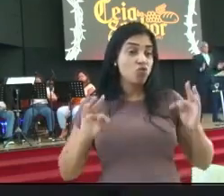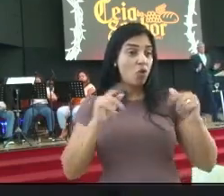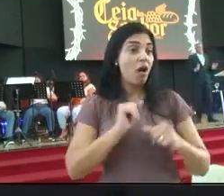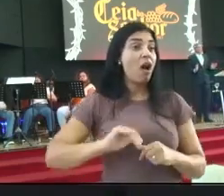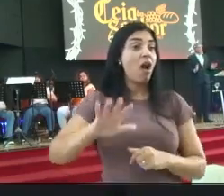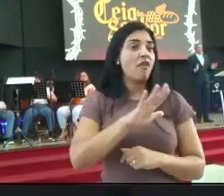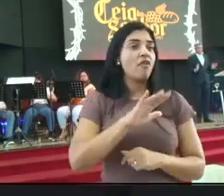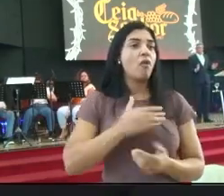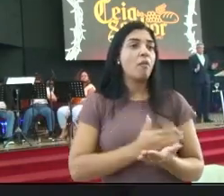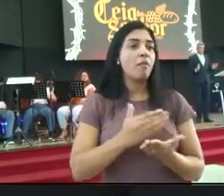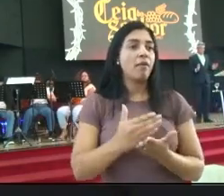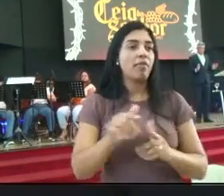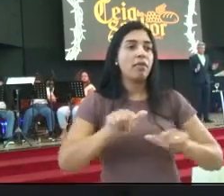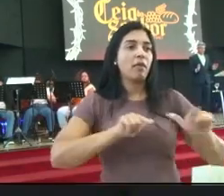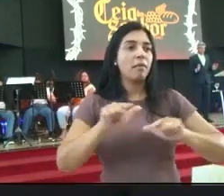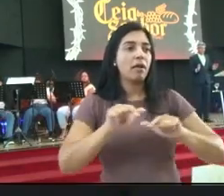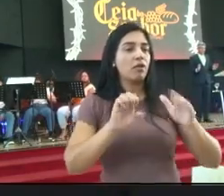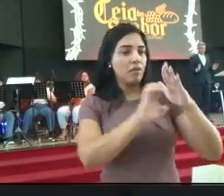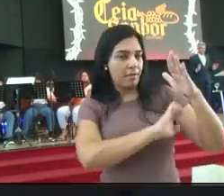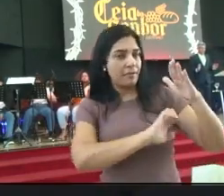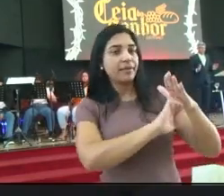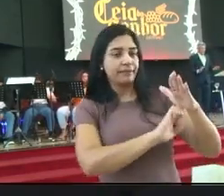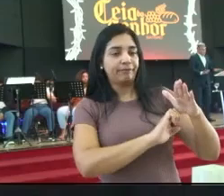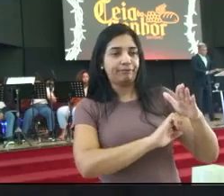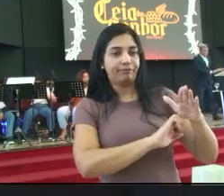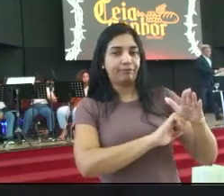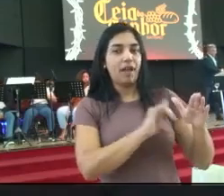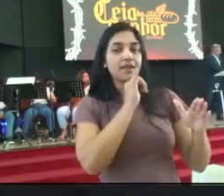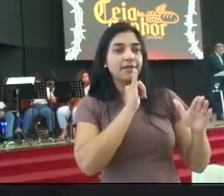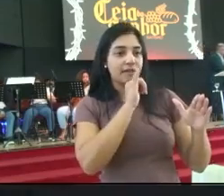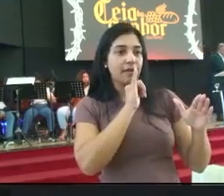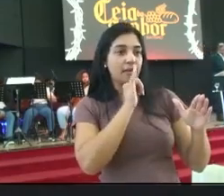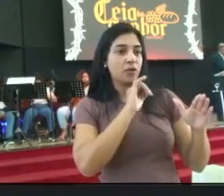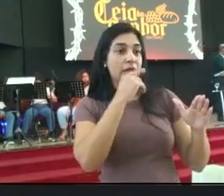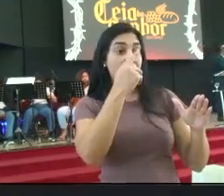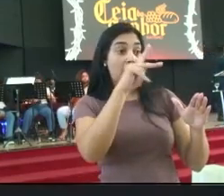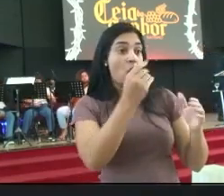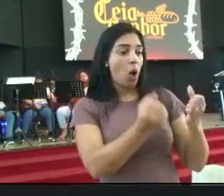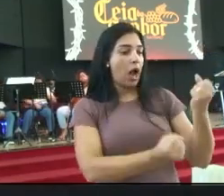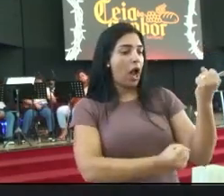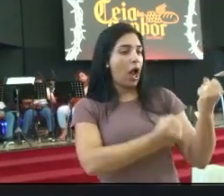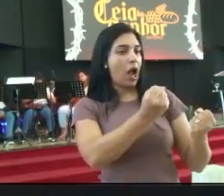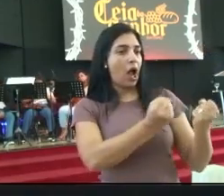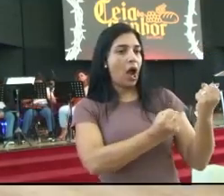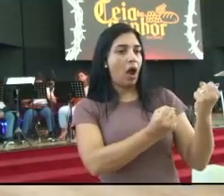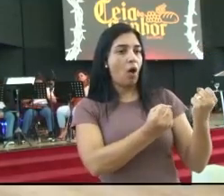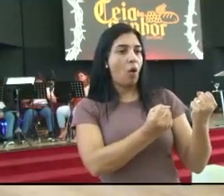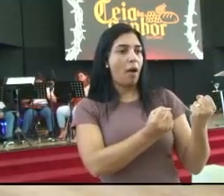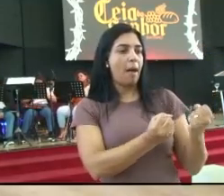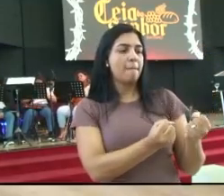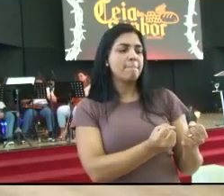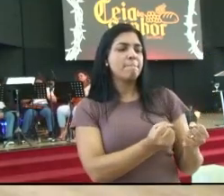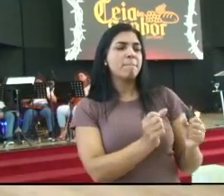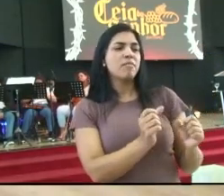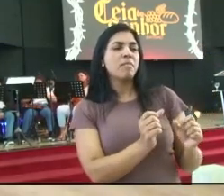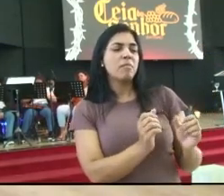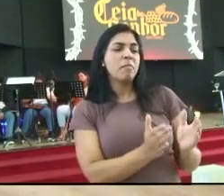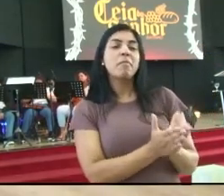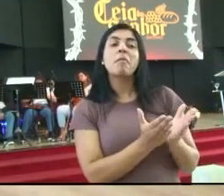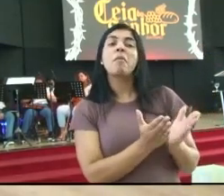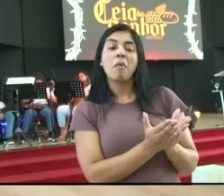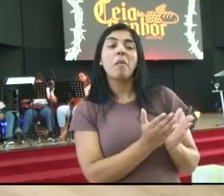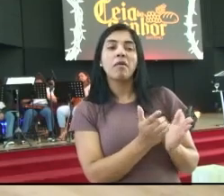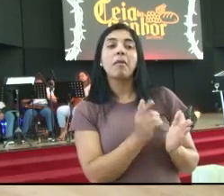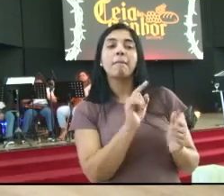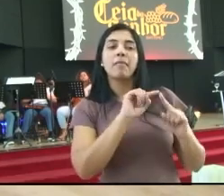Você começa a trabalhar numa empresa. O seu cargo é um cargo bem humilde, mas você